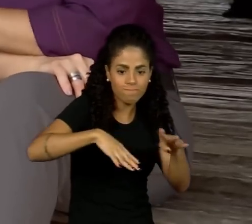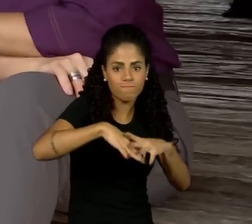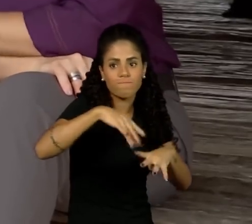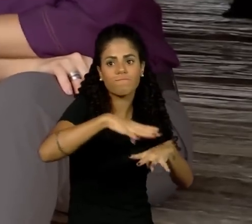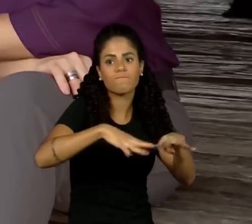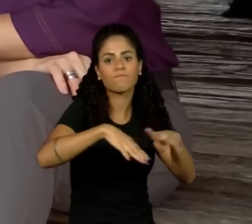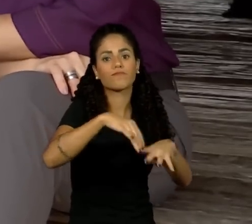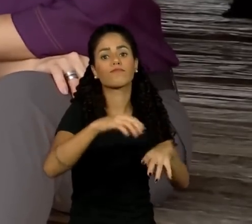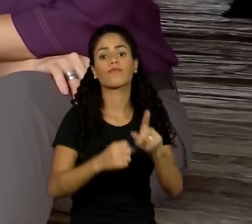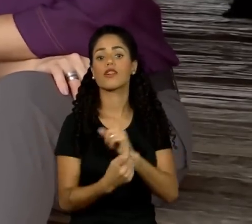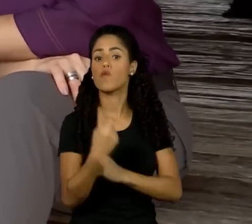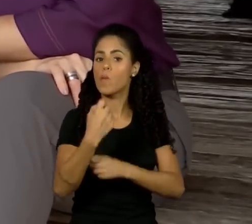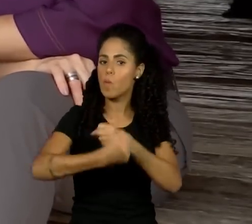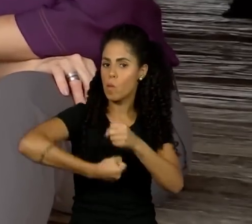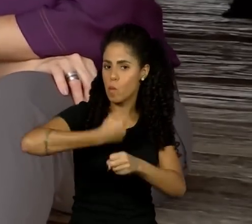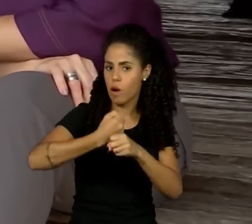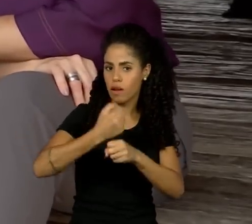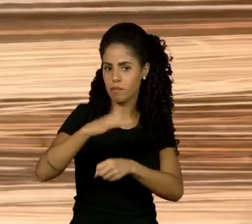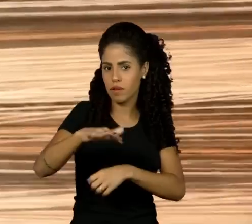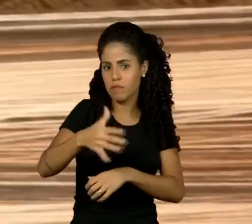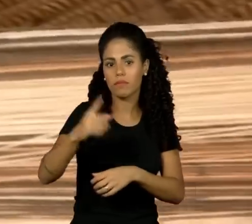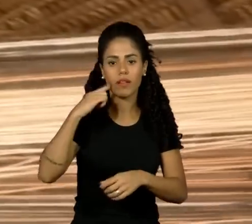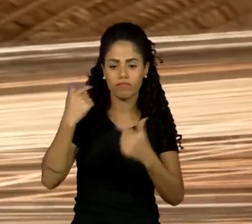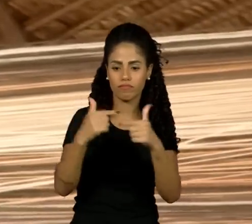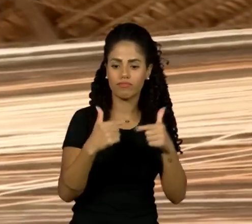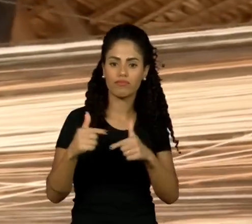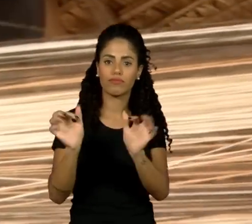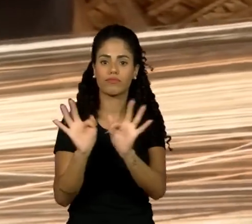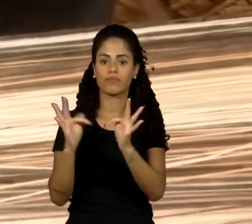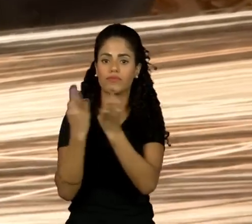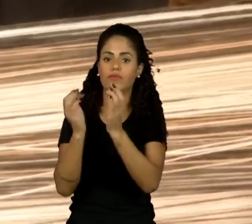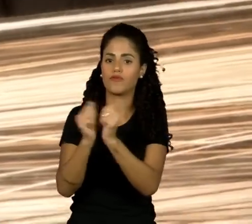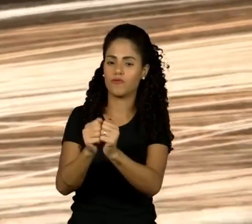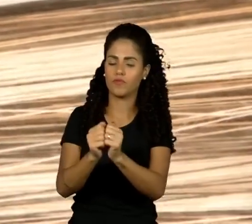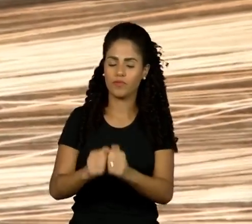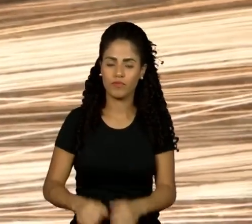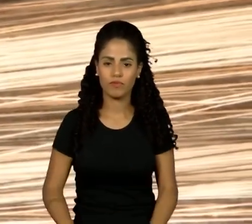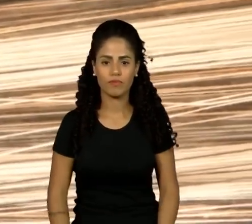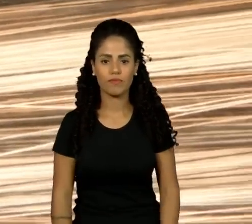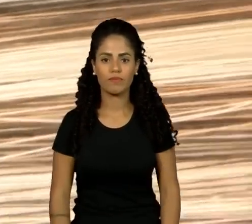1 ano e meio de trabalho familiar.